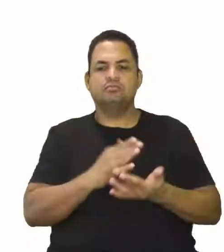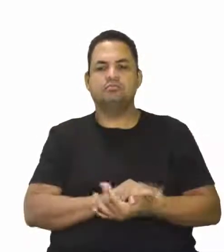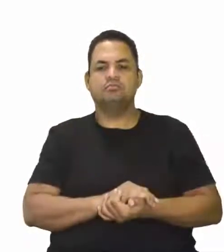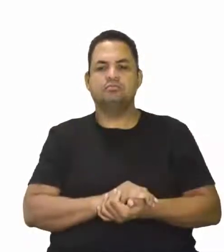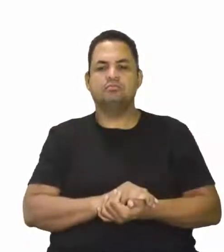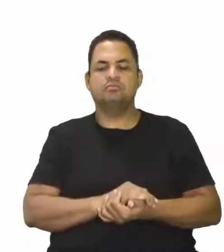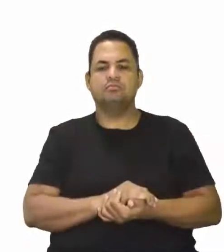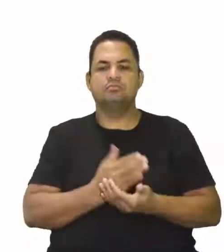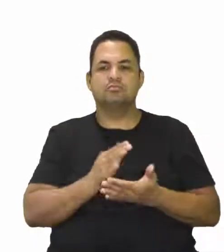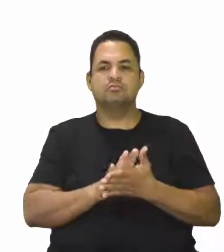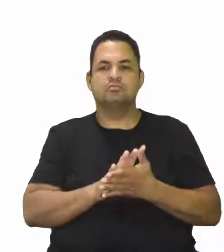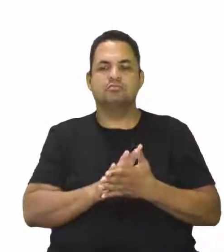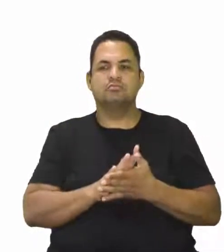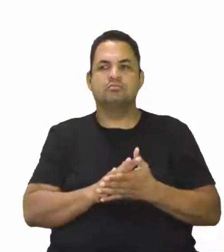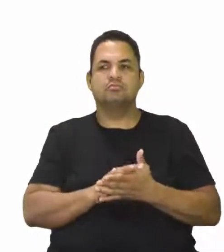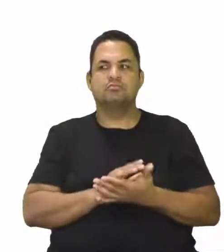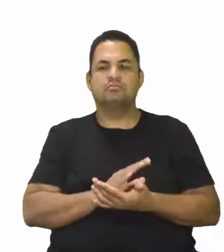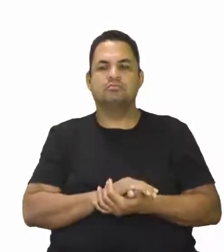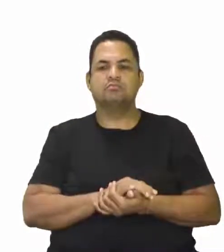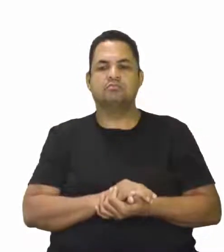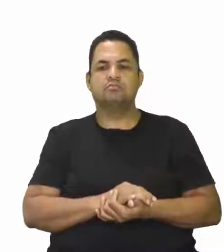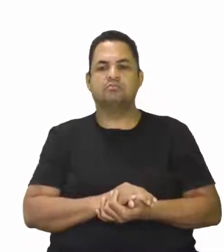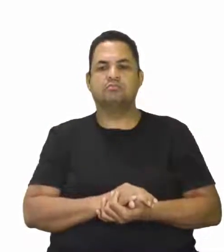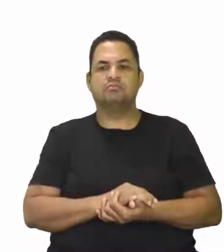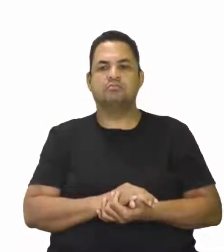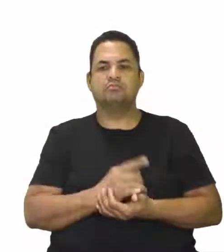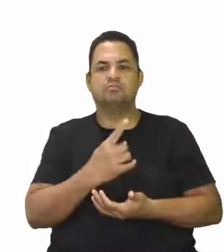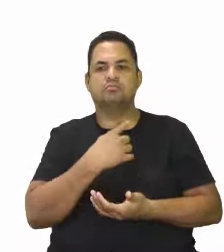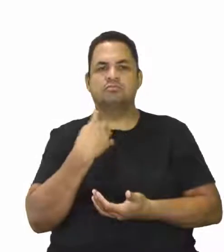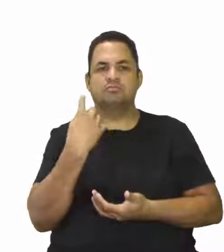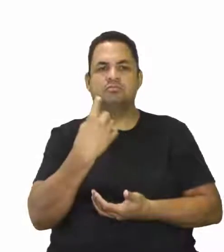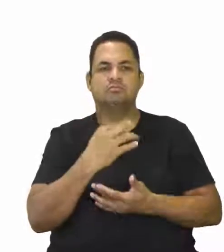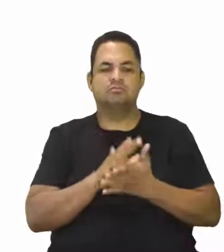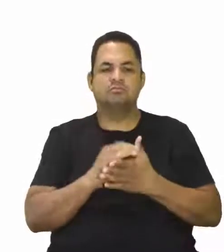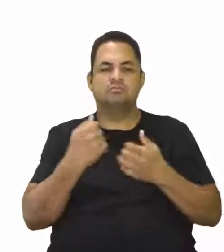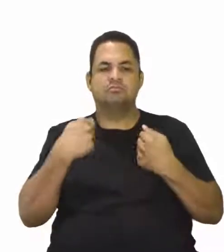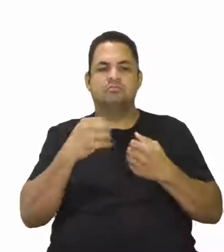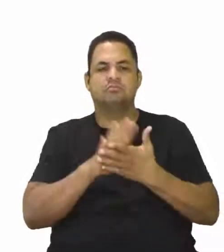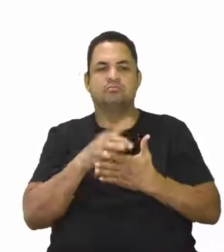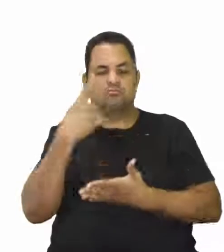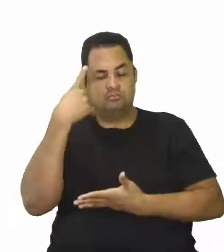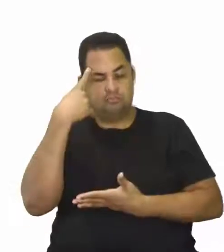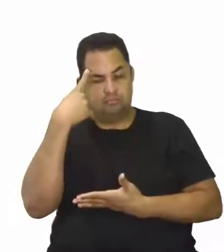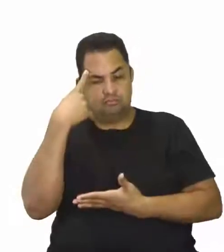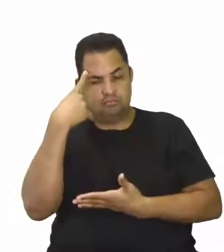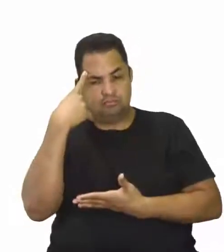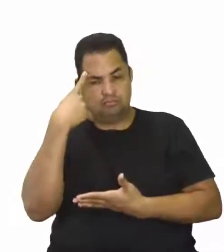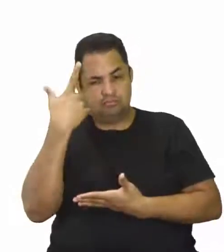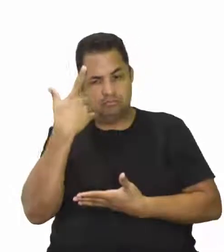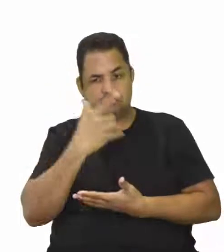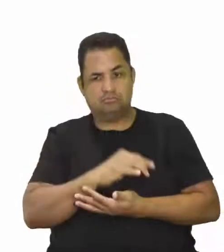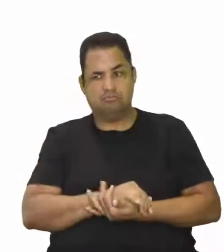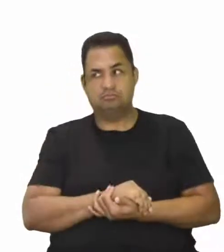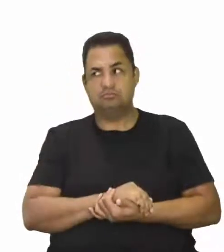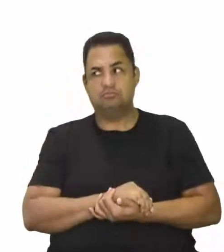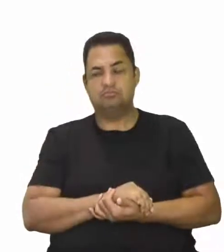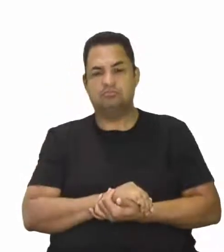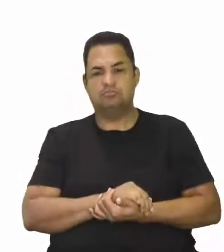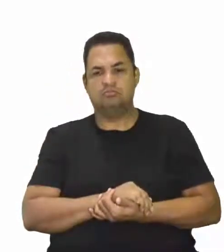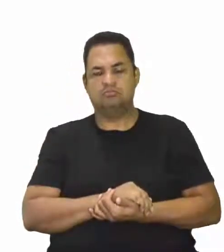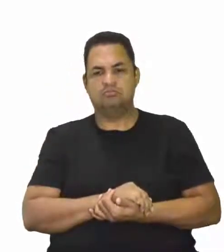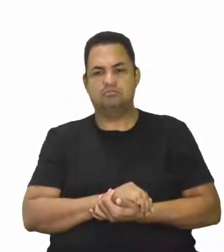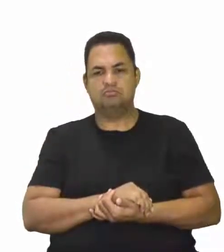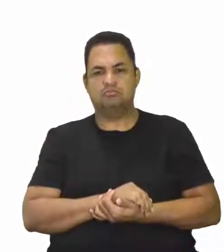efeito a mais, uma questão a mais. Então, nós podemos pensar justamente nisso, que em